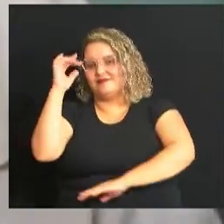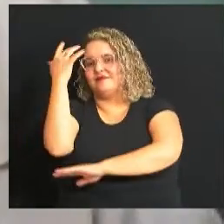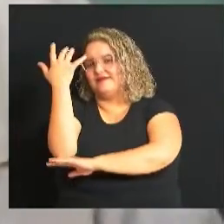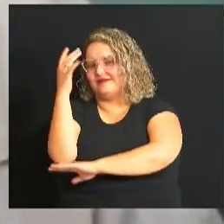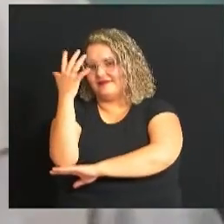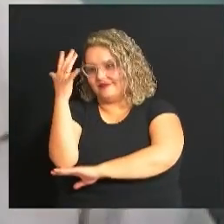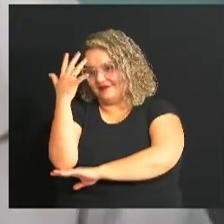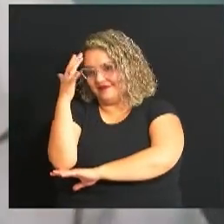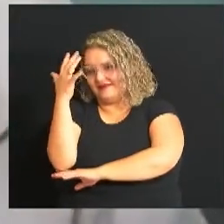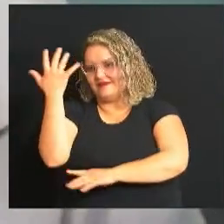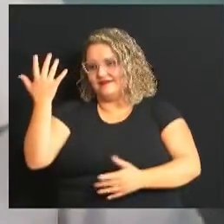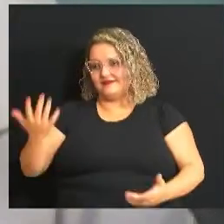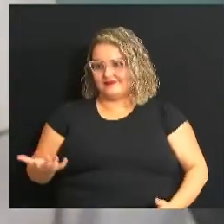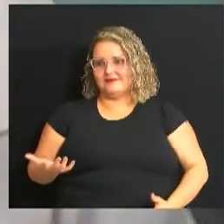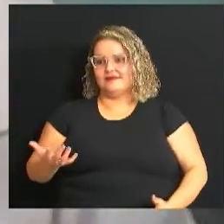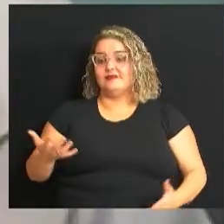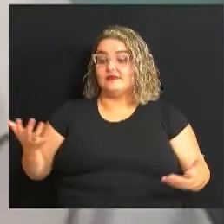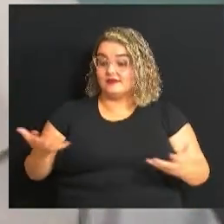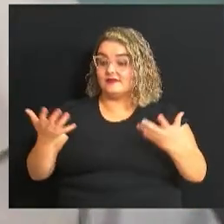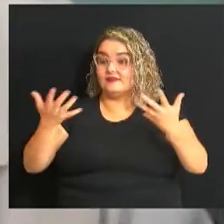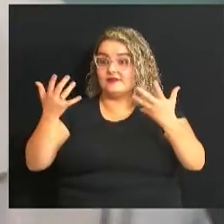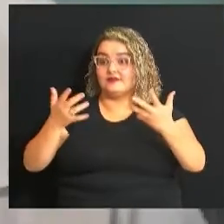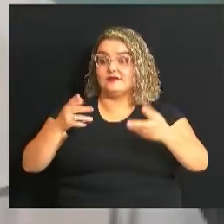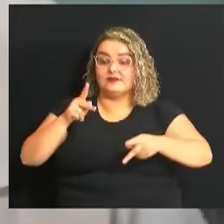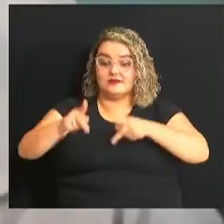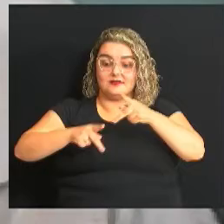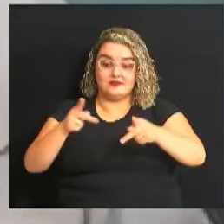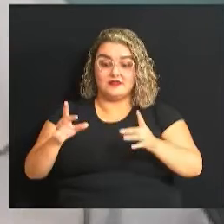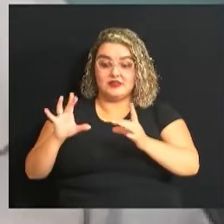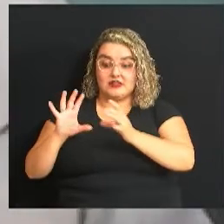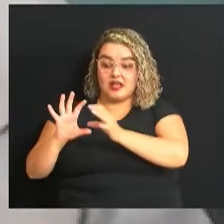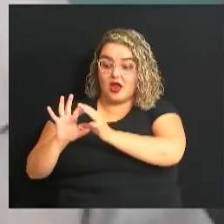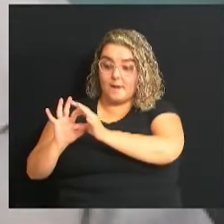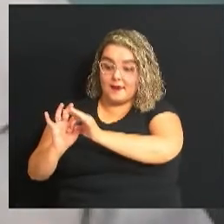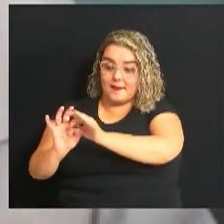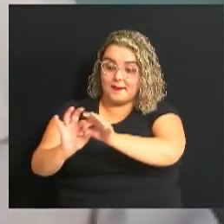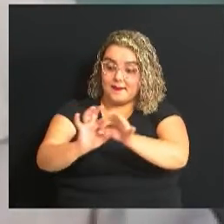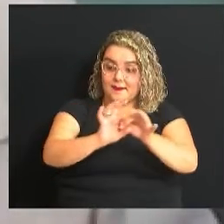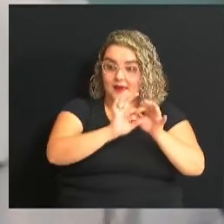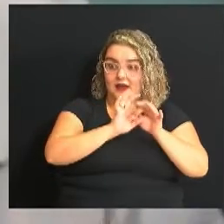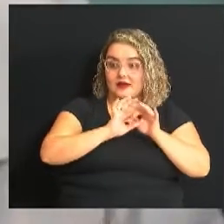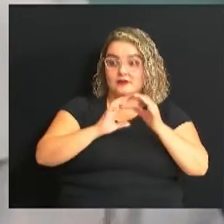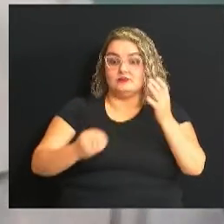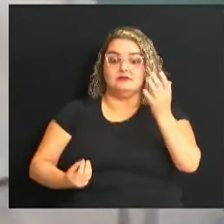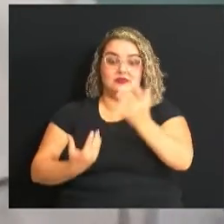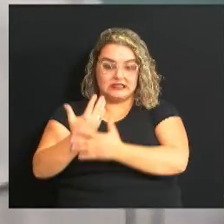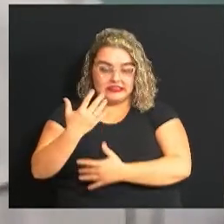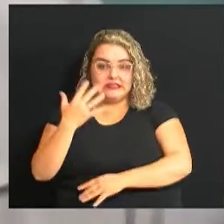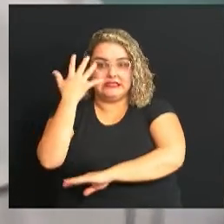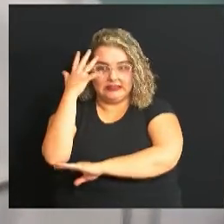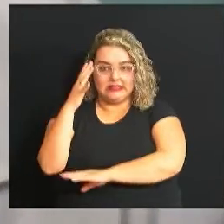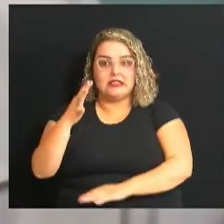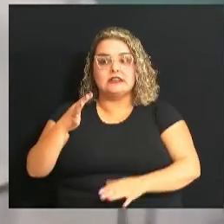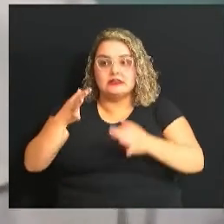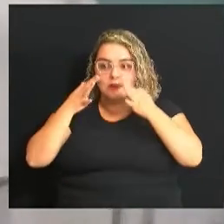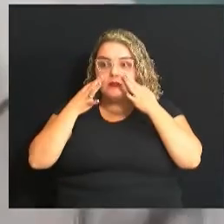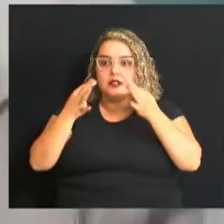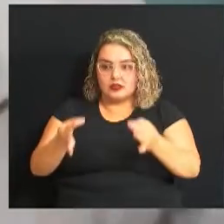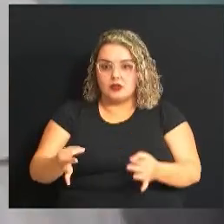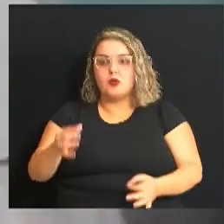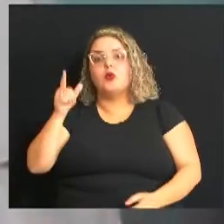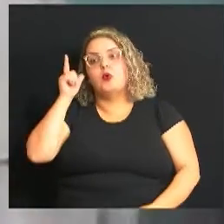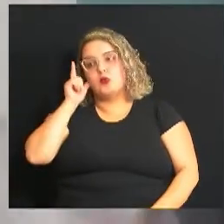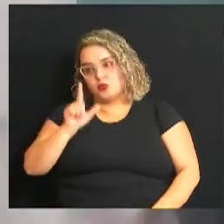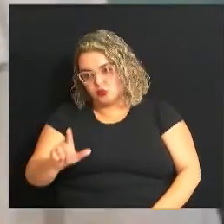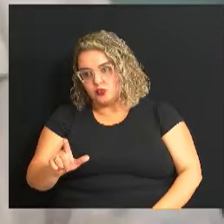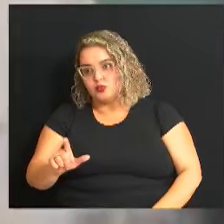né? Celebrar, a população está conectada com a existência das árvores, elas estão prestando atenção, a gente está conseguindo combater